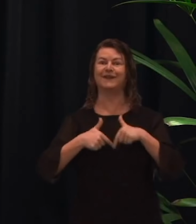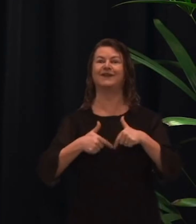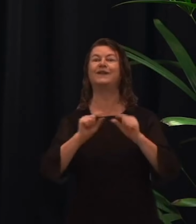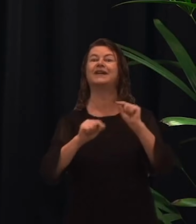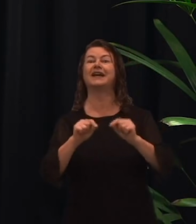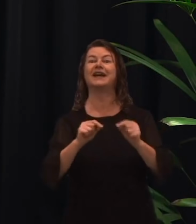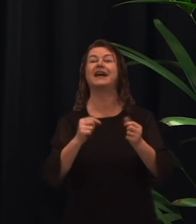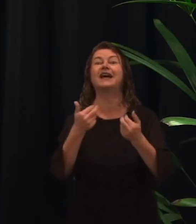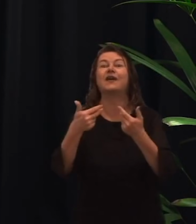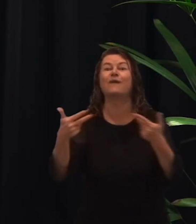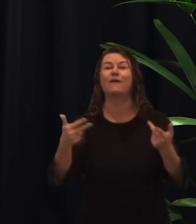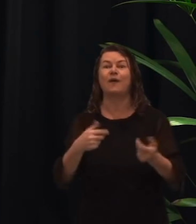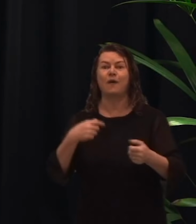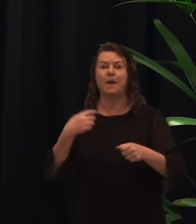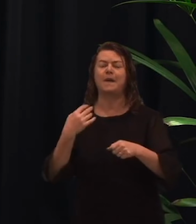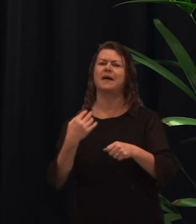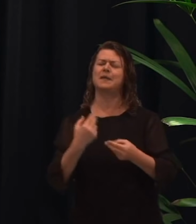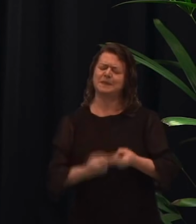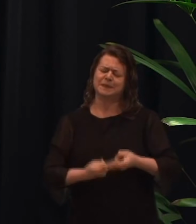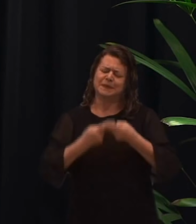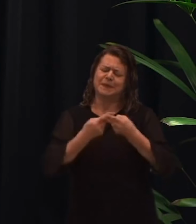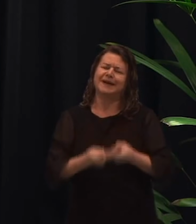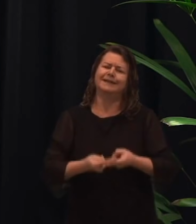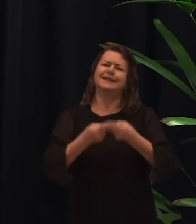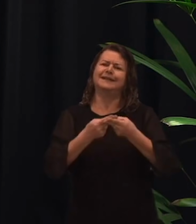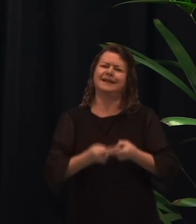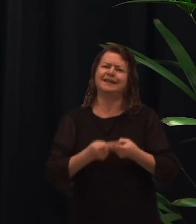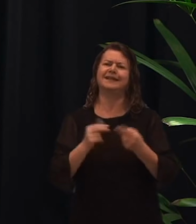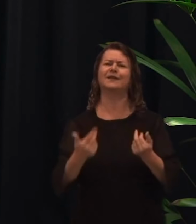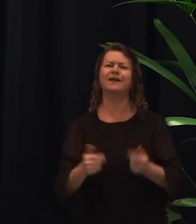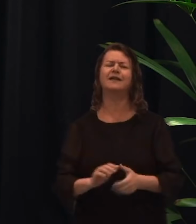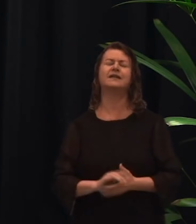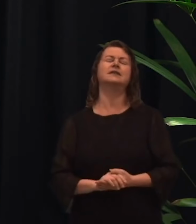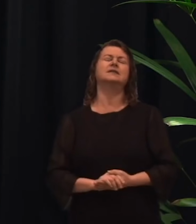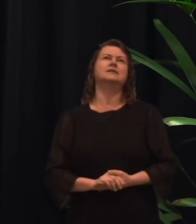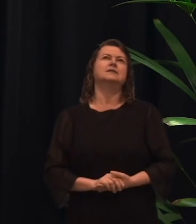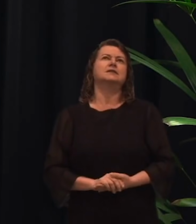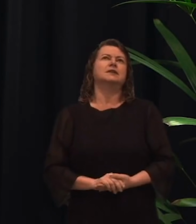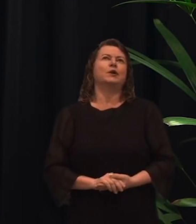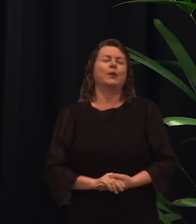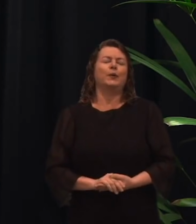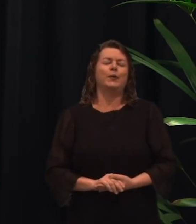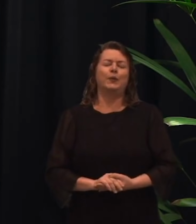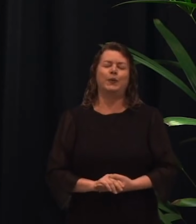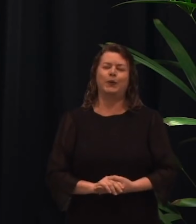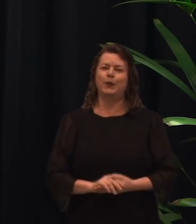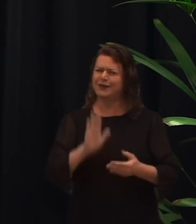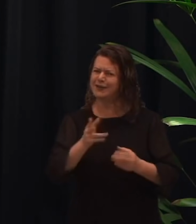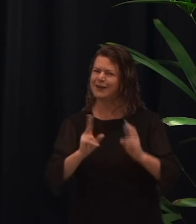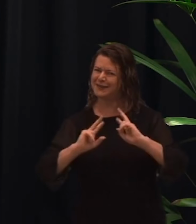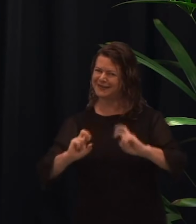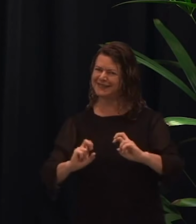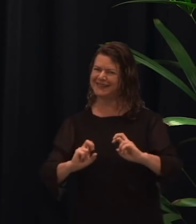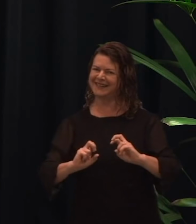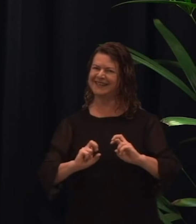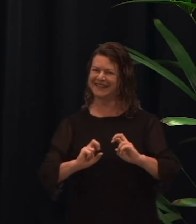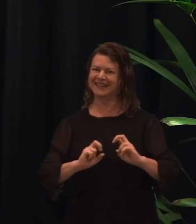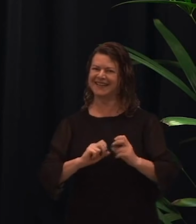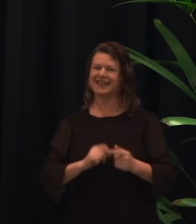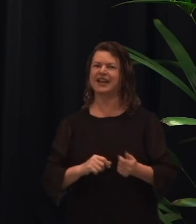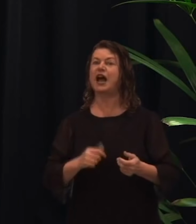que longânimo é alguém que tem um longo ânimo, uma respiração longa. Você já percebeu que quando alguém está